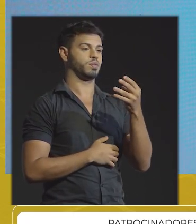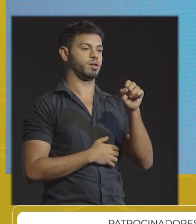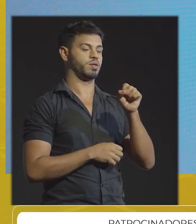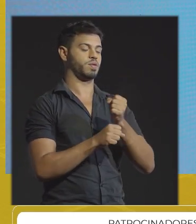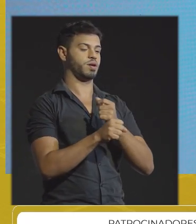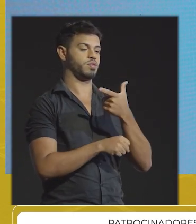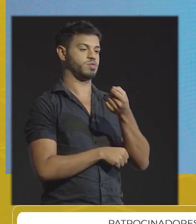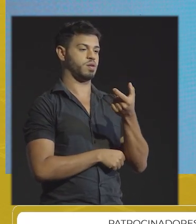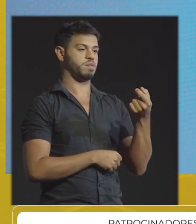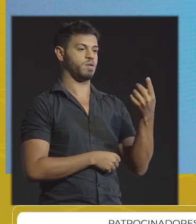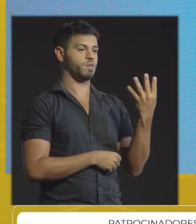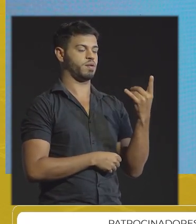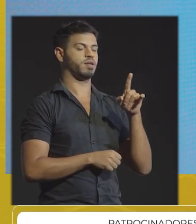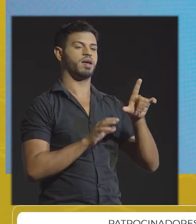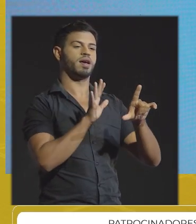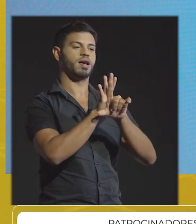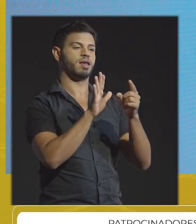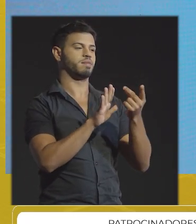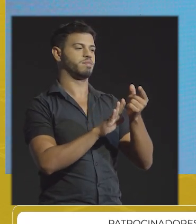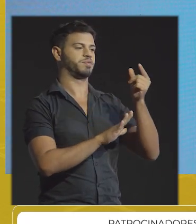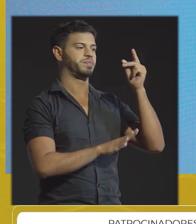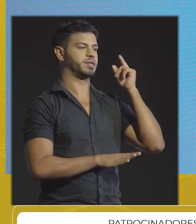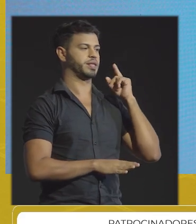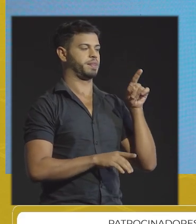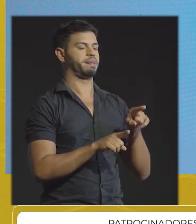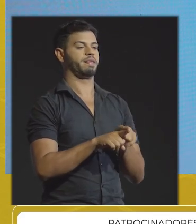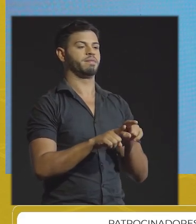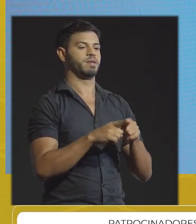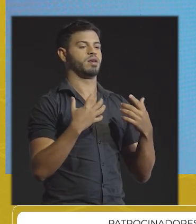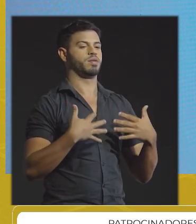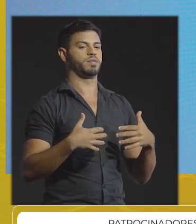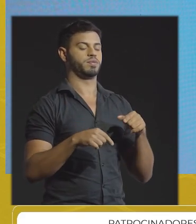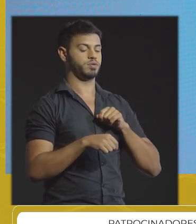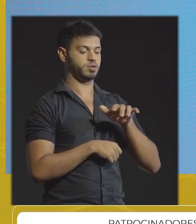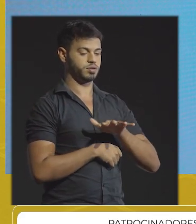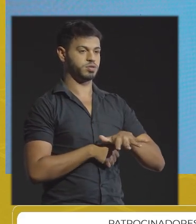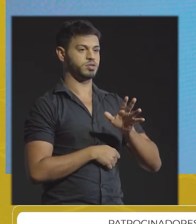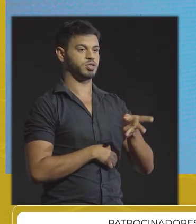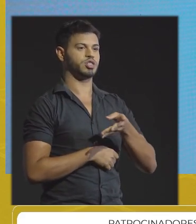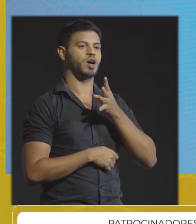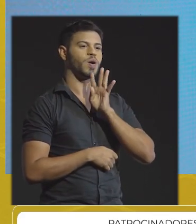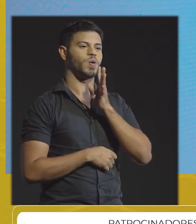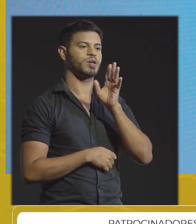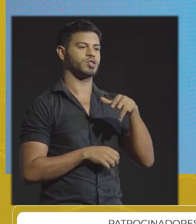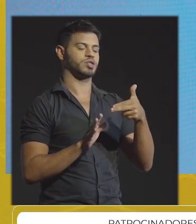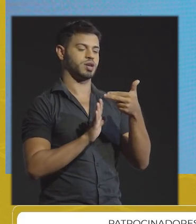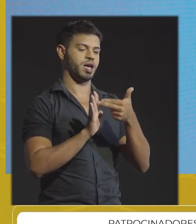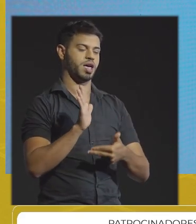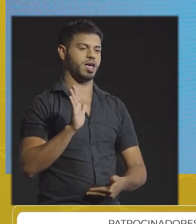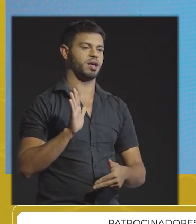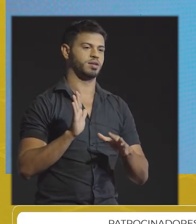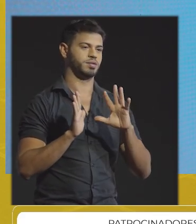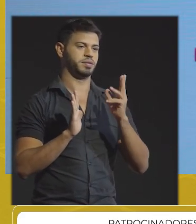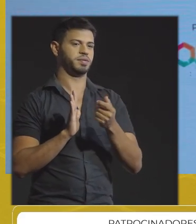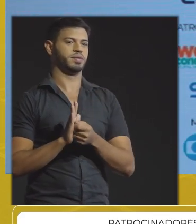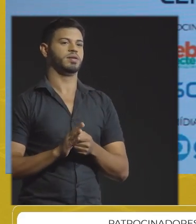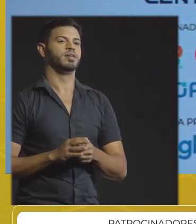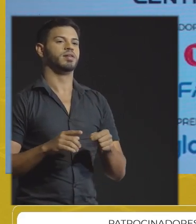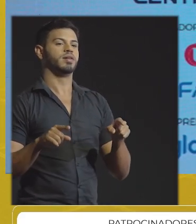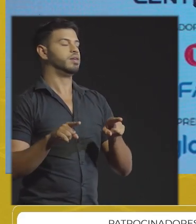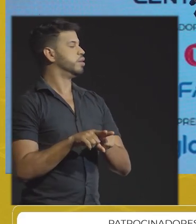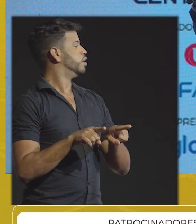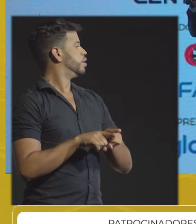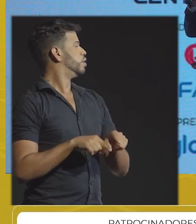2004 então é uma lei muito mais antiga muito mais madura que o mercado já conhece muito bem as regras do jogo que